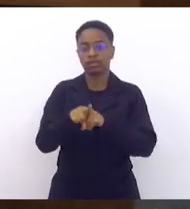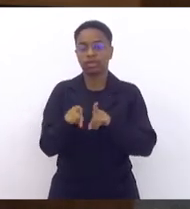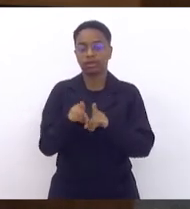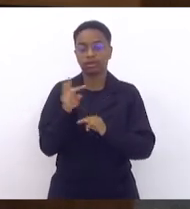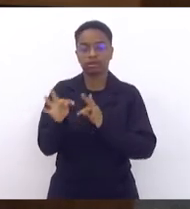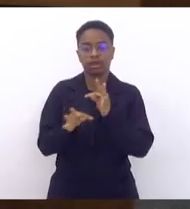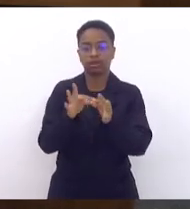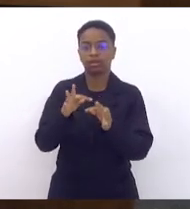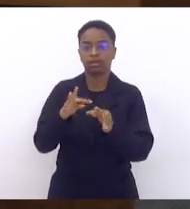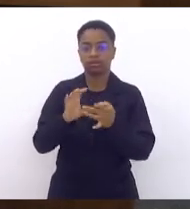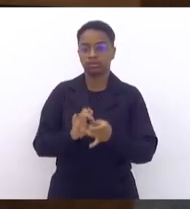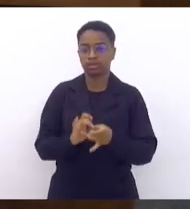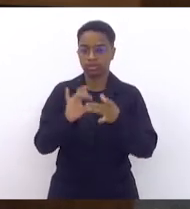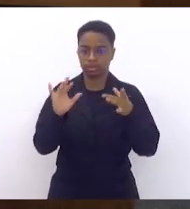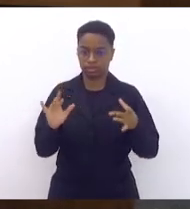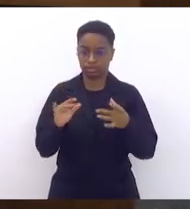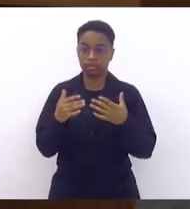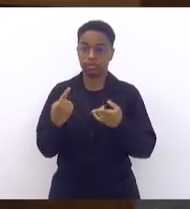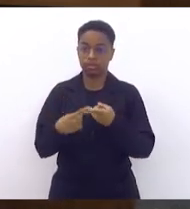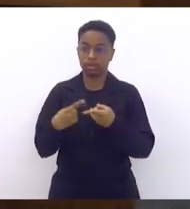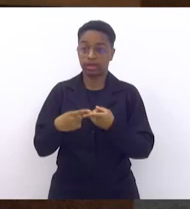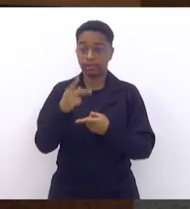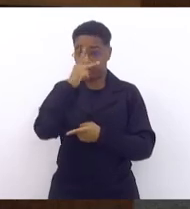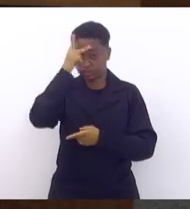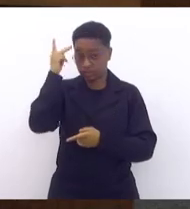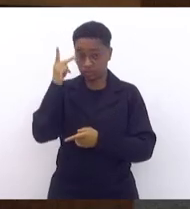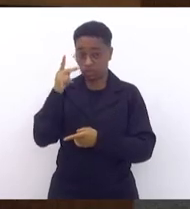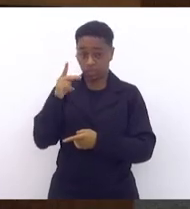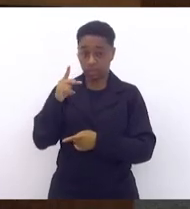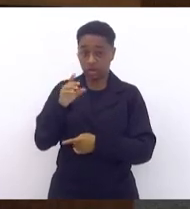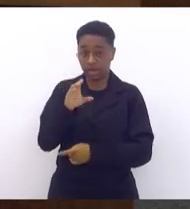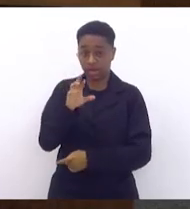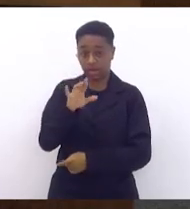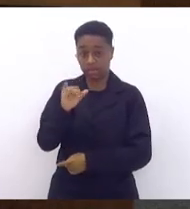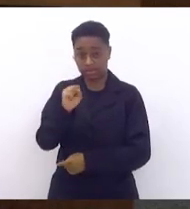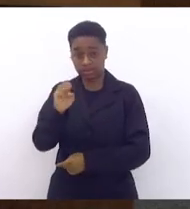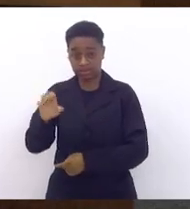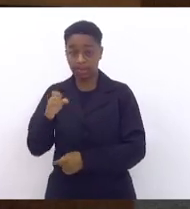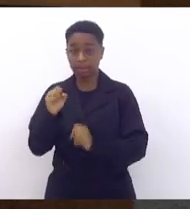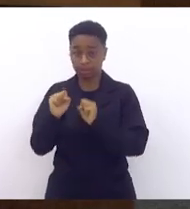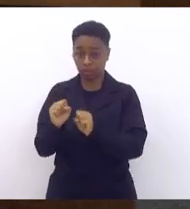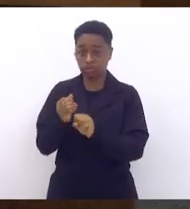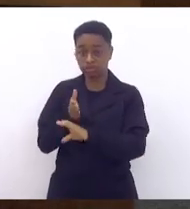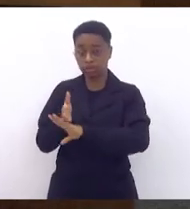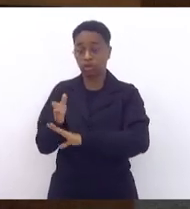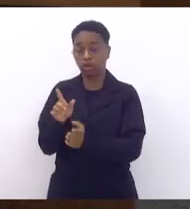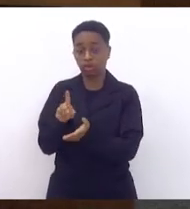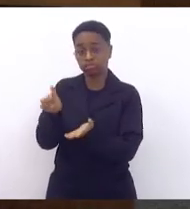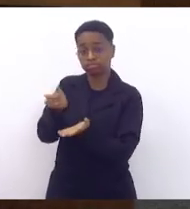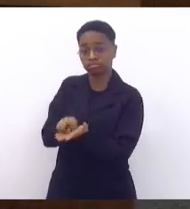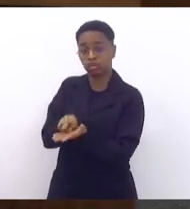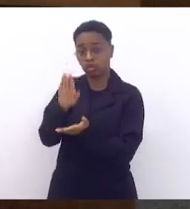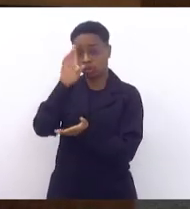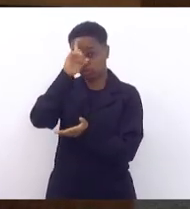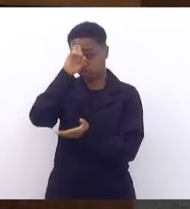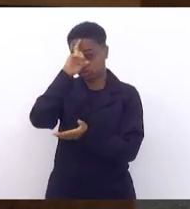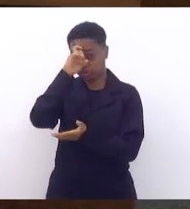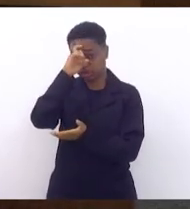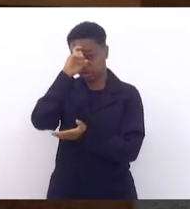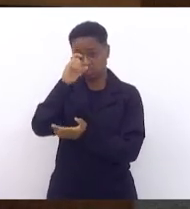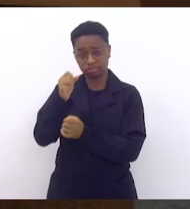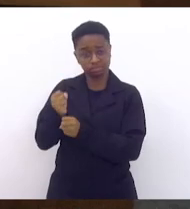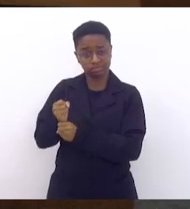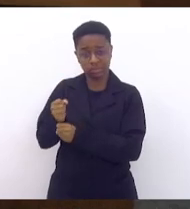liberdade. Uma pessoa em crise pode chegar a ocupar um leito de saúde mental no hospital geral durante semanas, durante